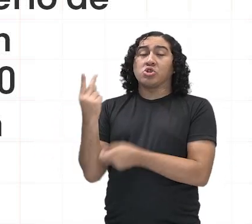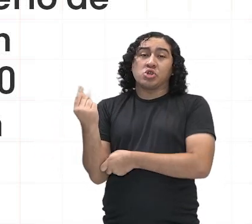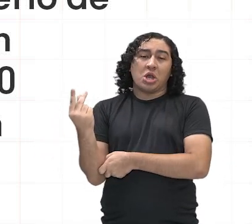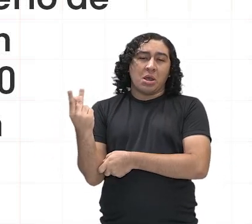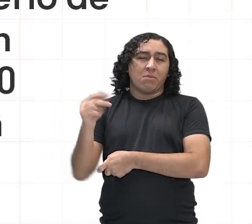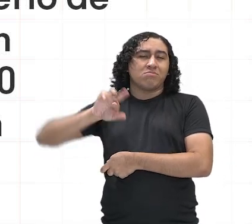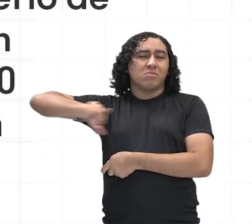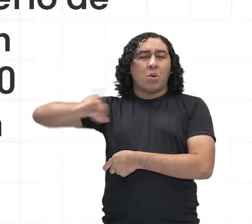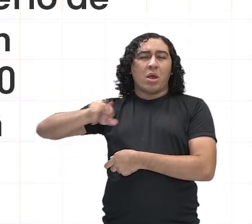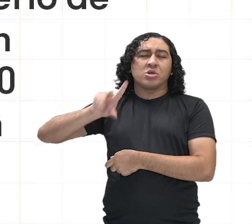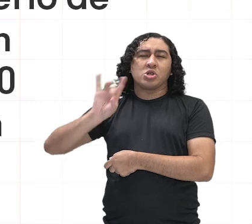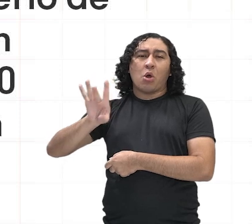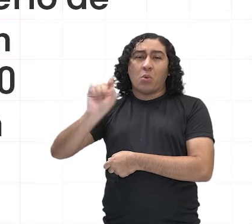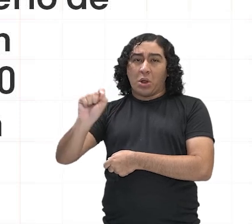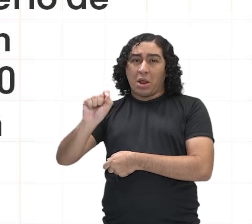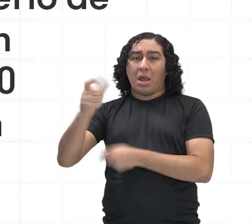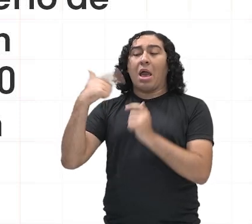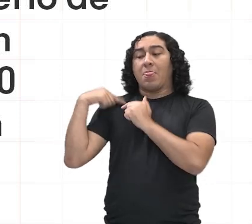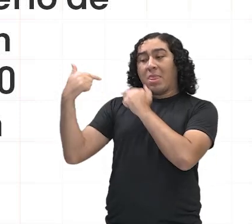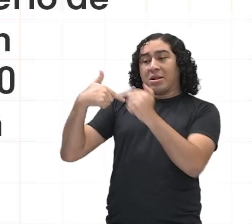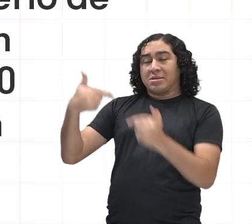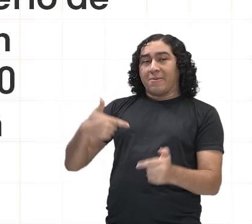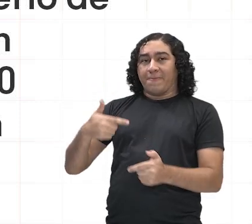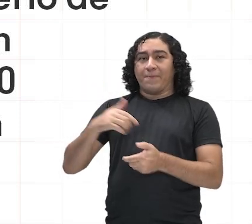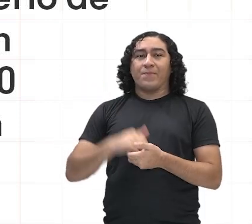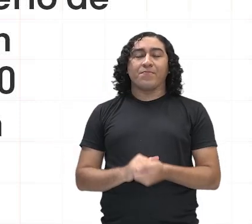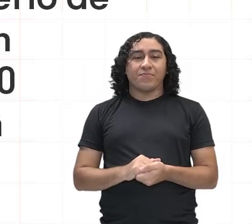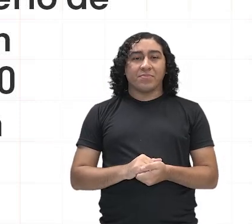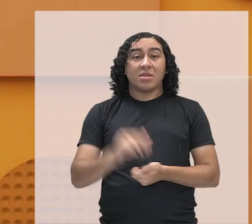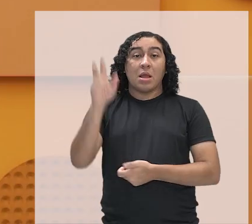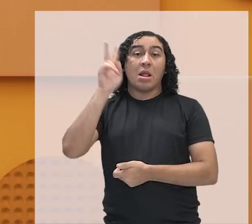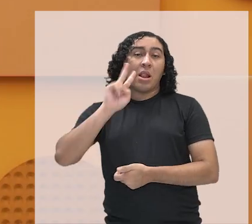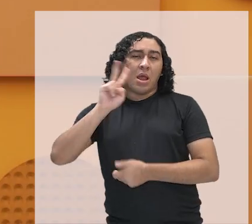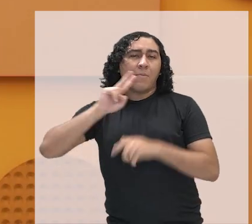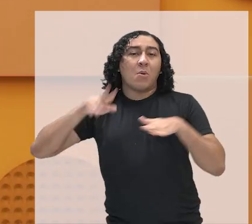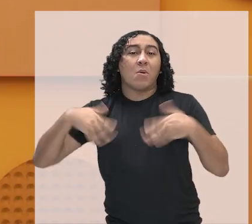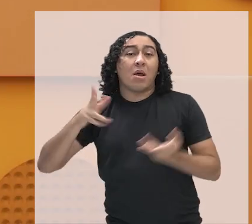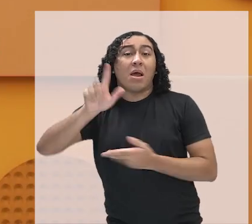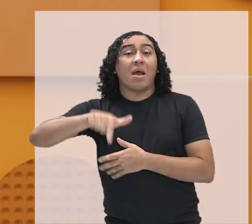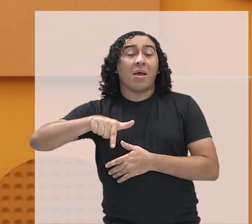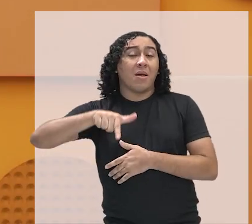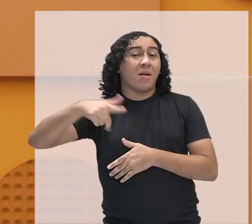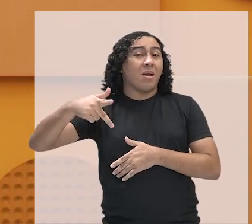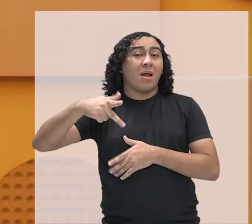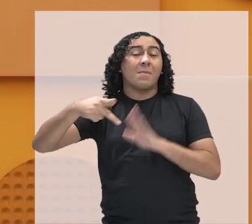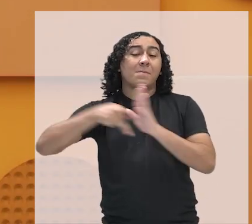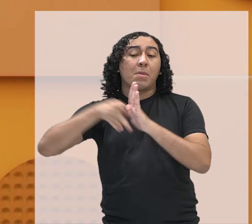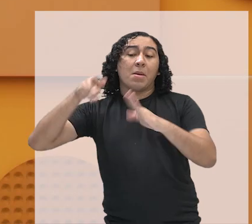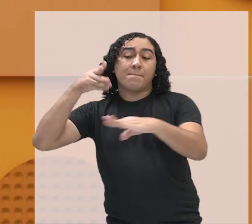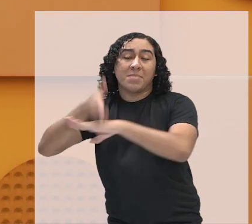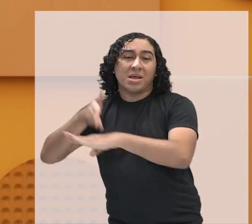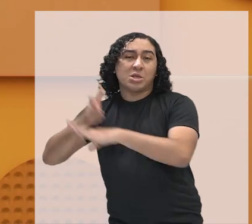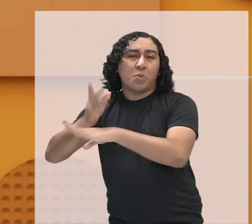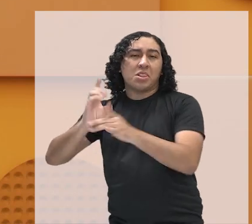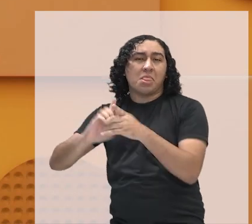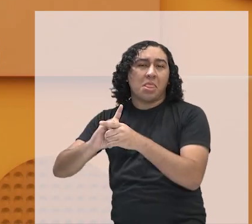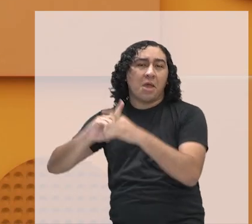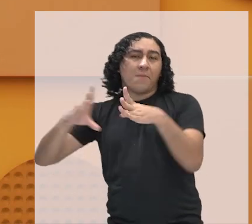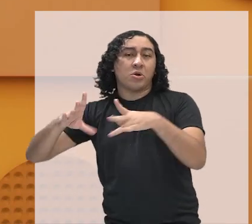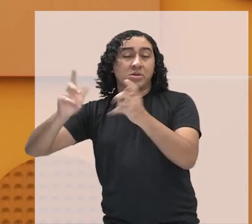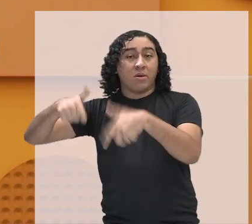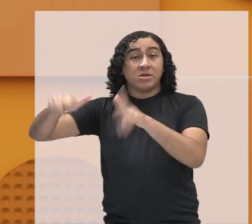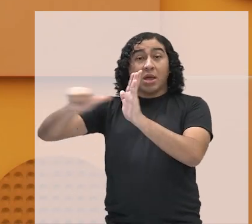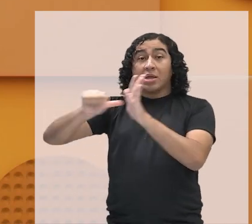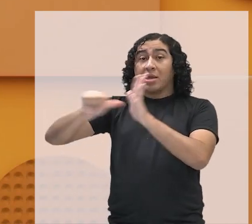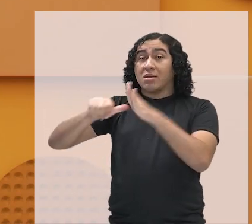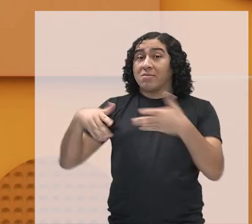não mais a tradição. Lembrando que quem é que participa da democracia lá em